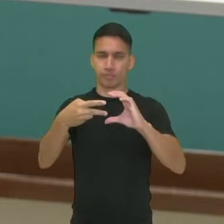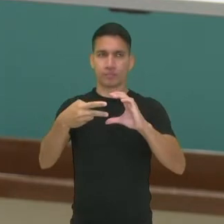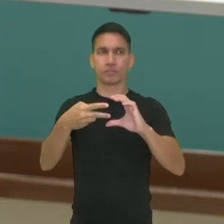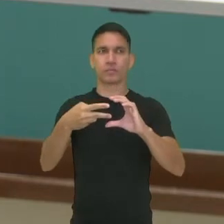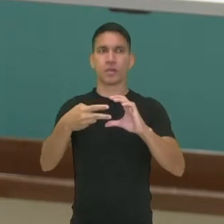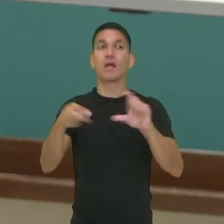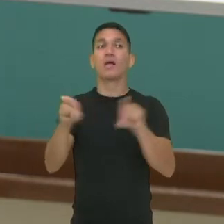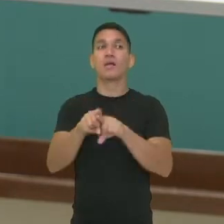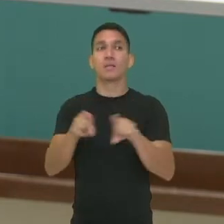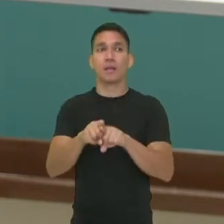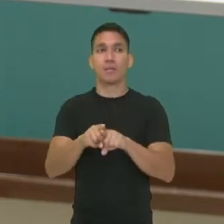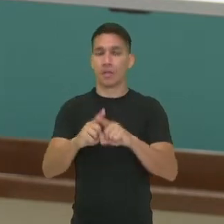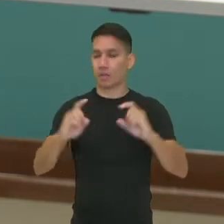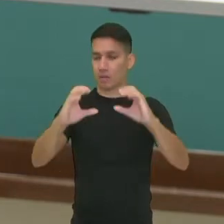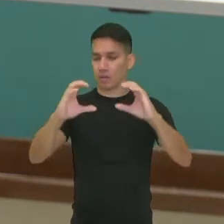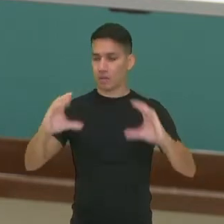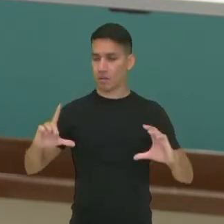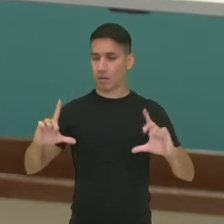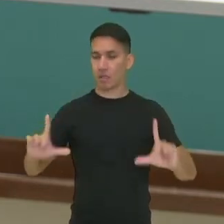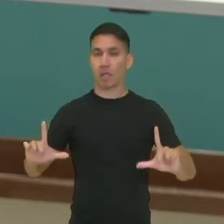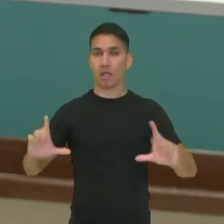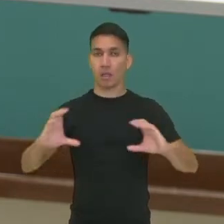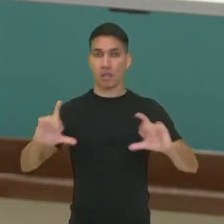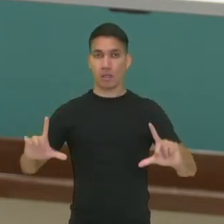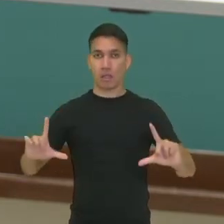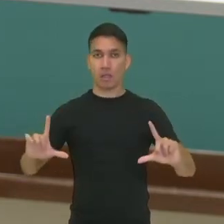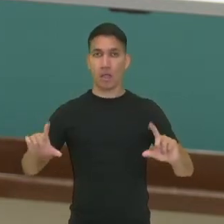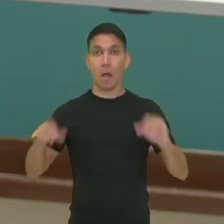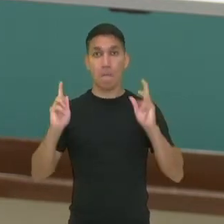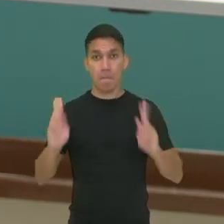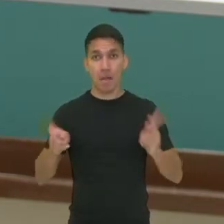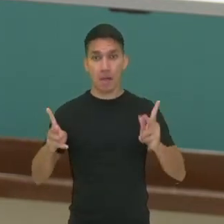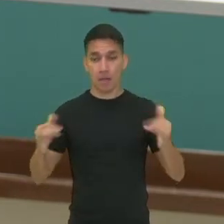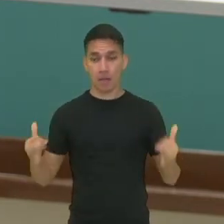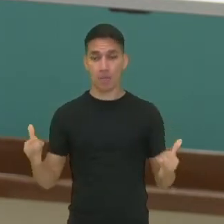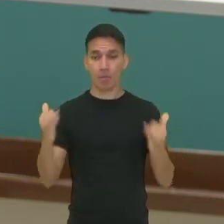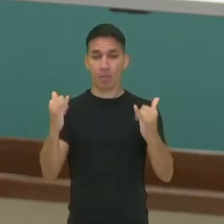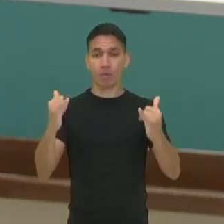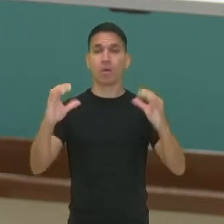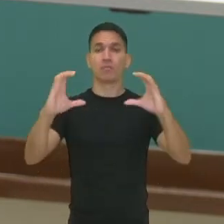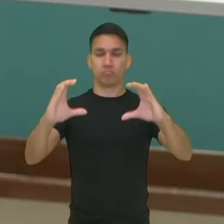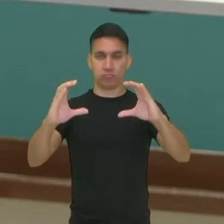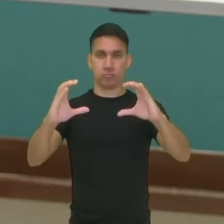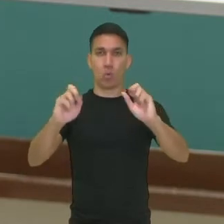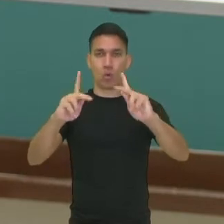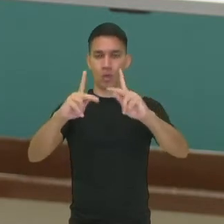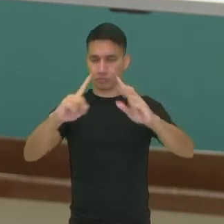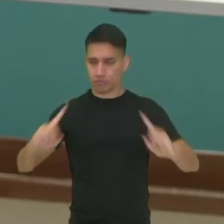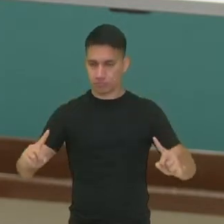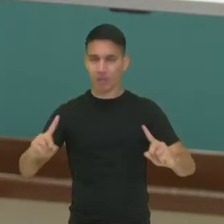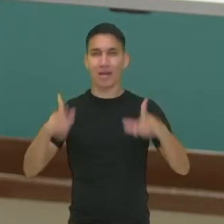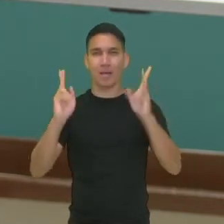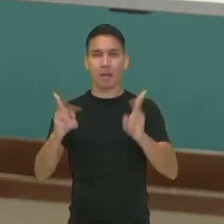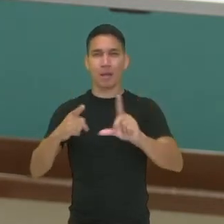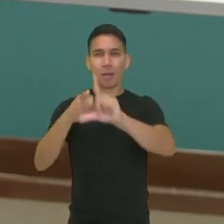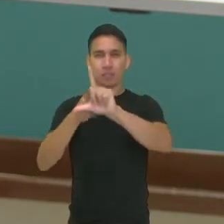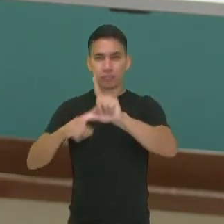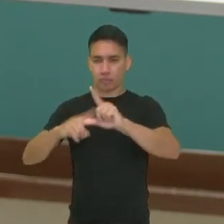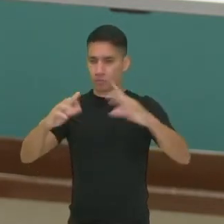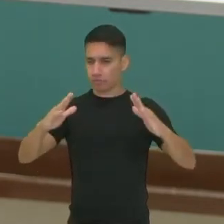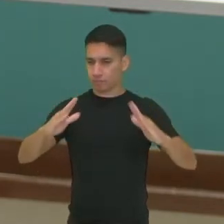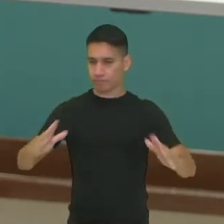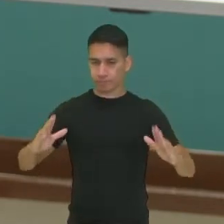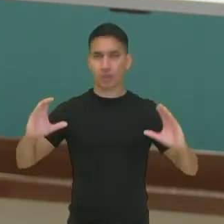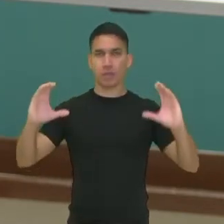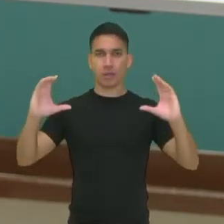átomos de cloro dispostos no mesmo plano, no mesmo ângulo aqui, nessa mesma direção.